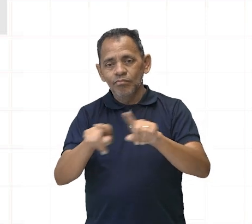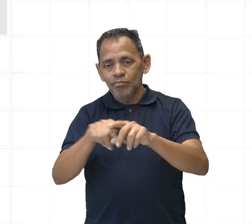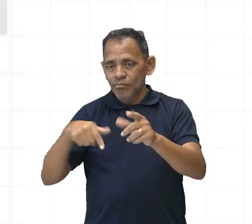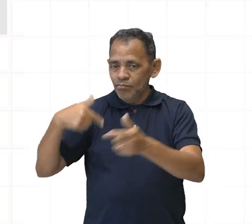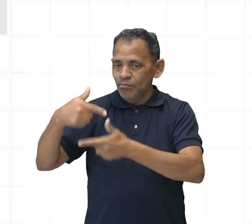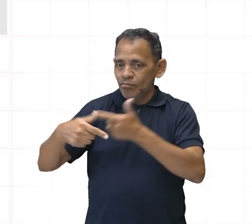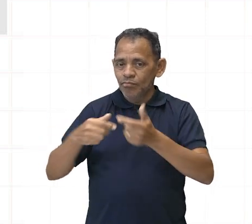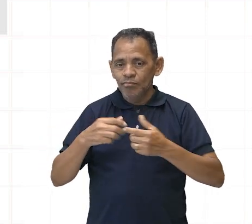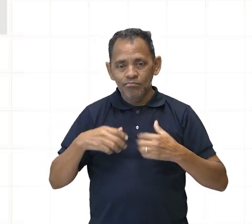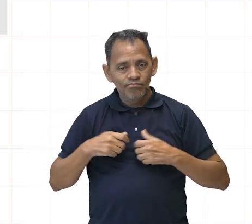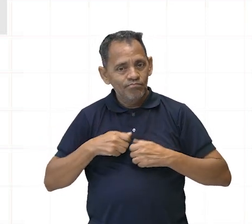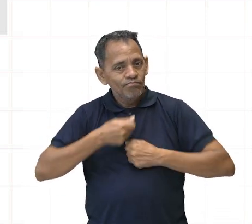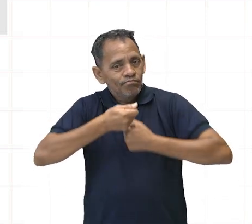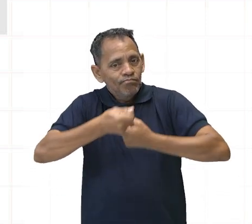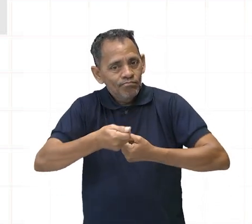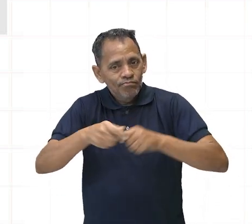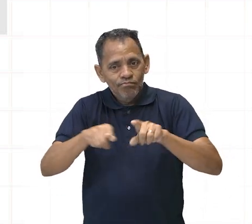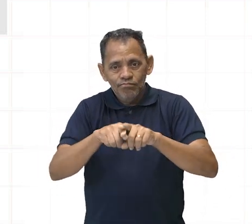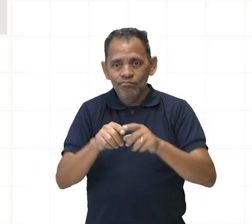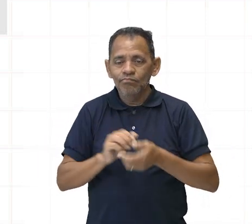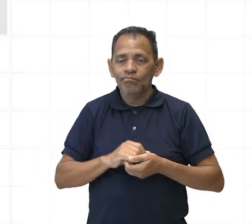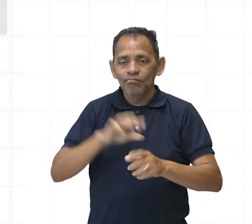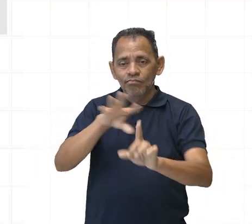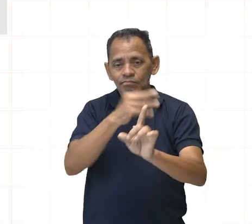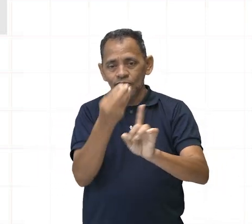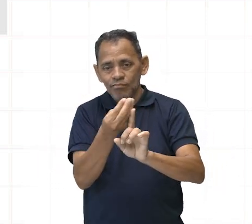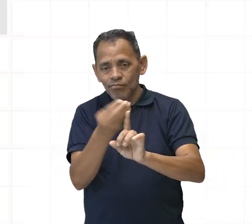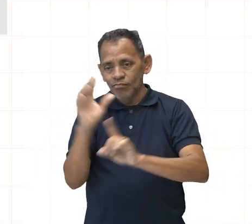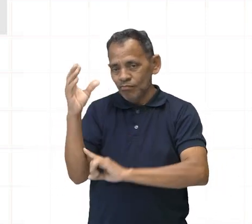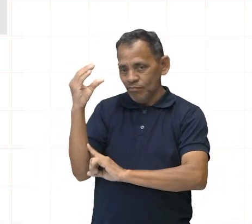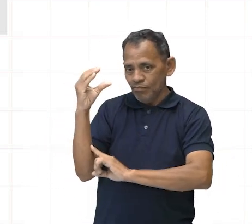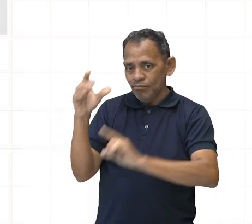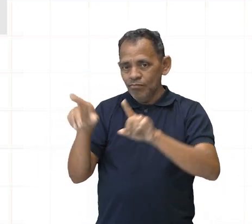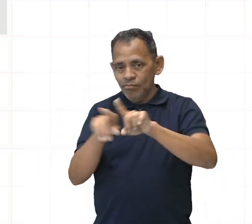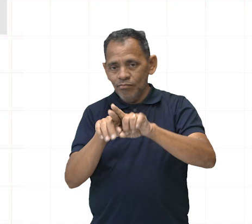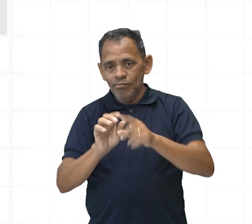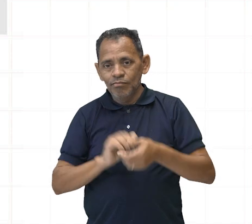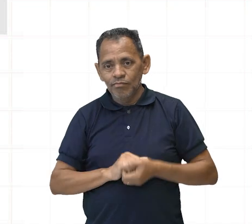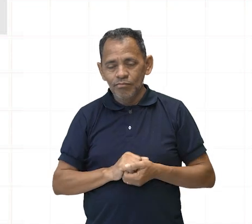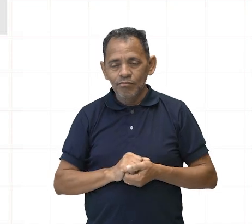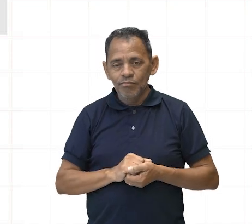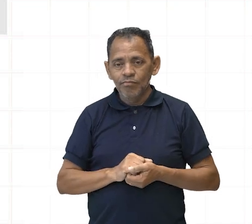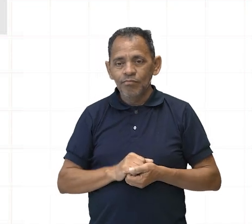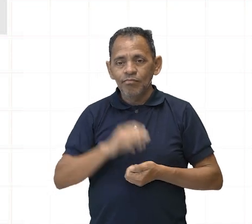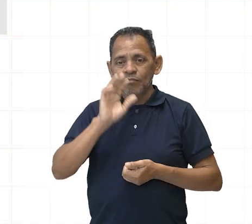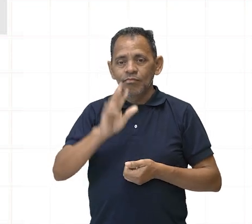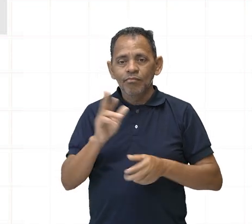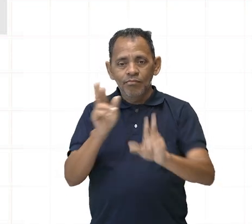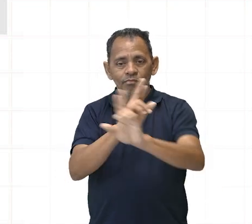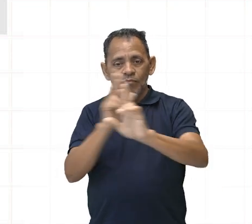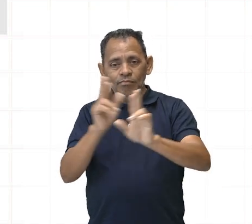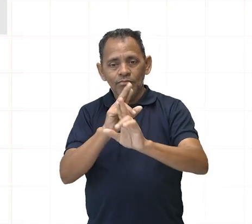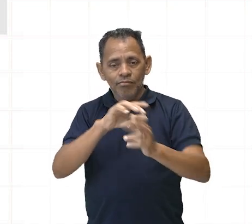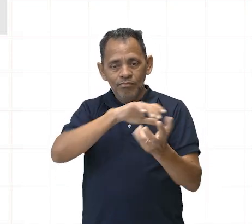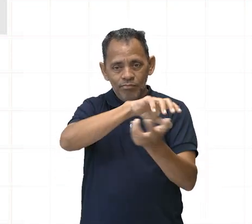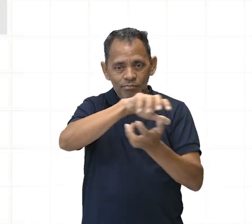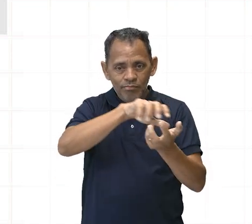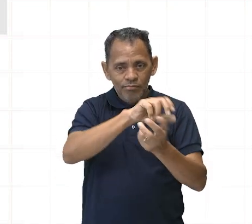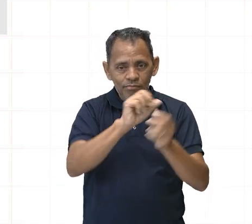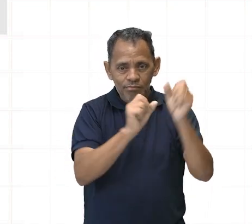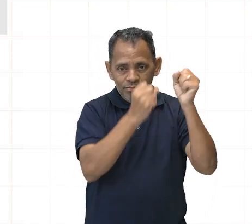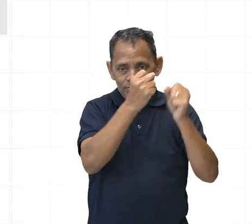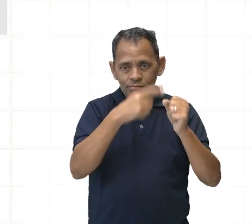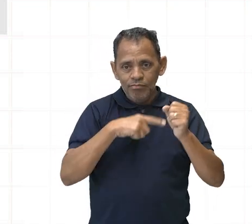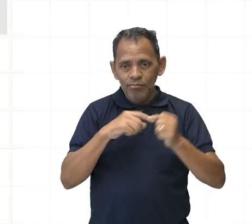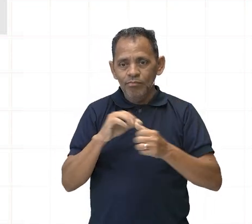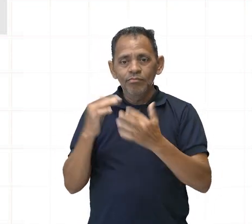e de valorização da arte e da ciência. Já em relação à Revolução Industrial, tinha-se o